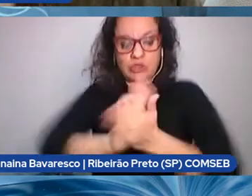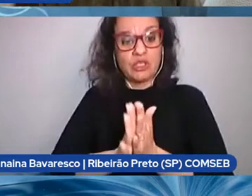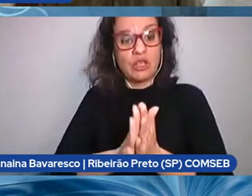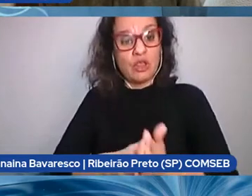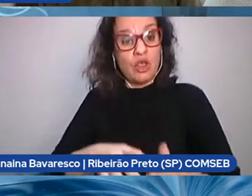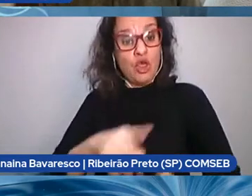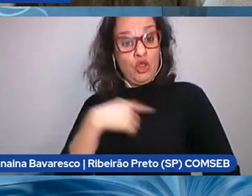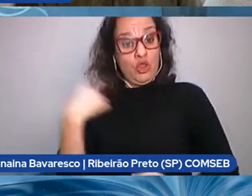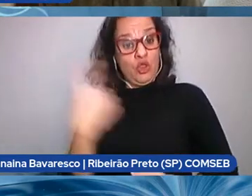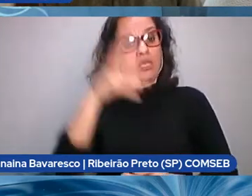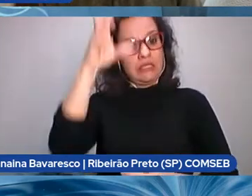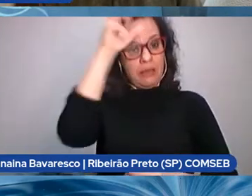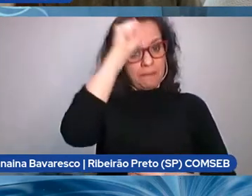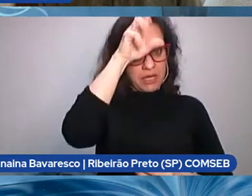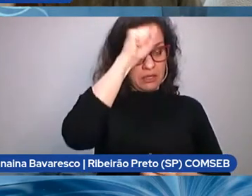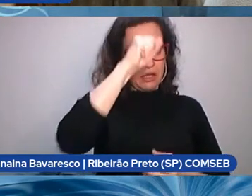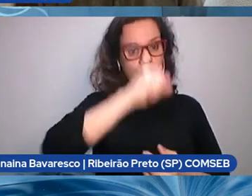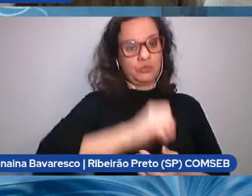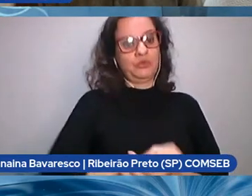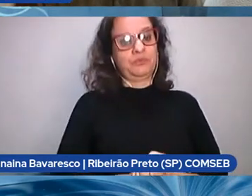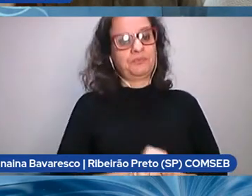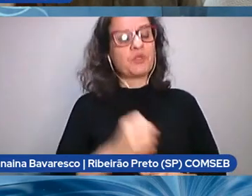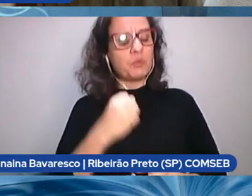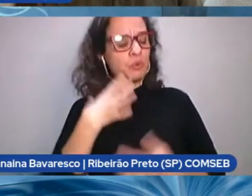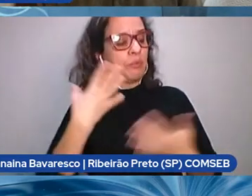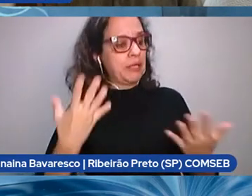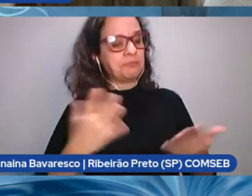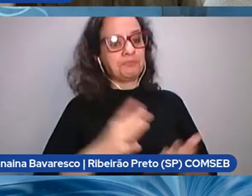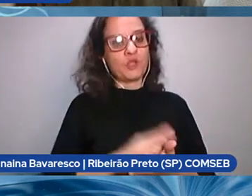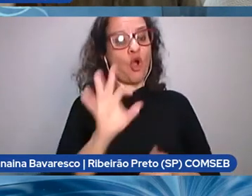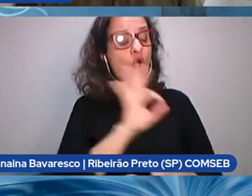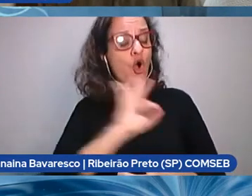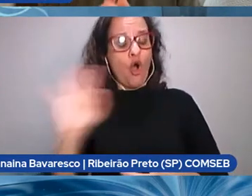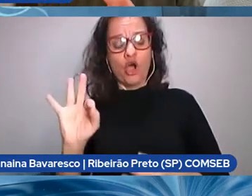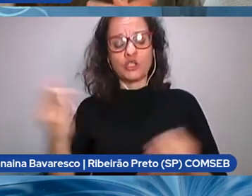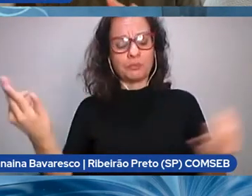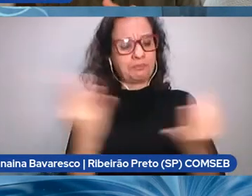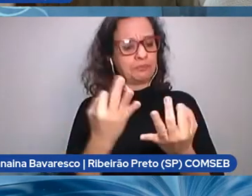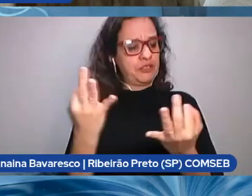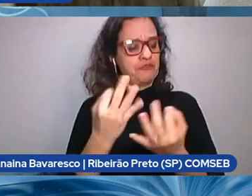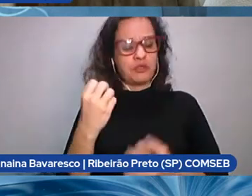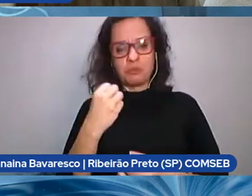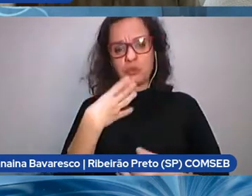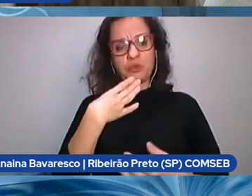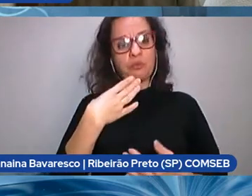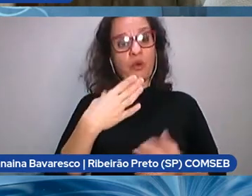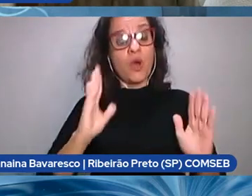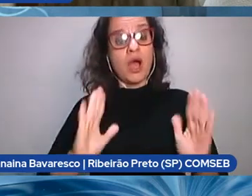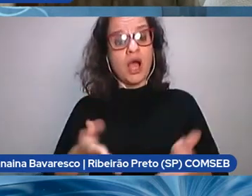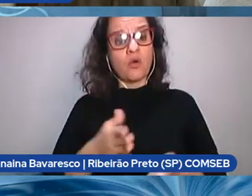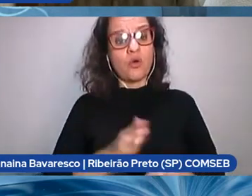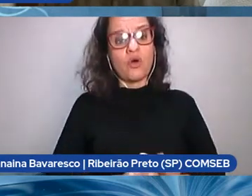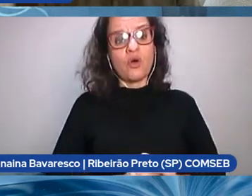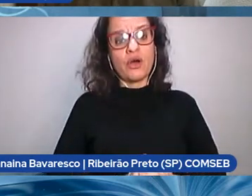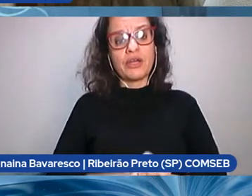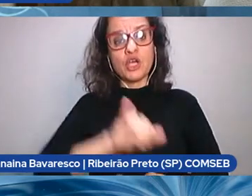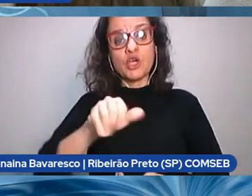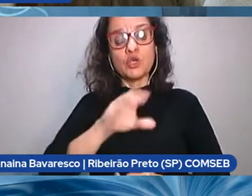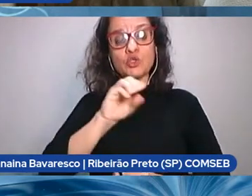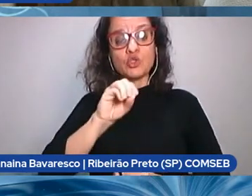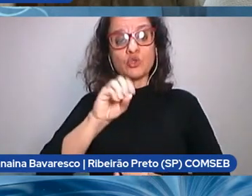aprendemos. Muito bem. Ótimo, excelente, muito bom. Agora, José Alberto,